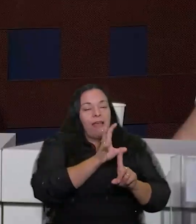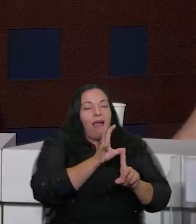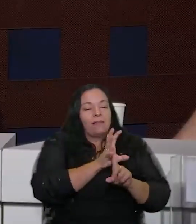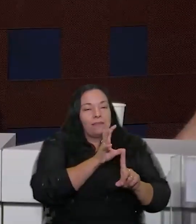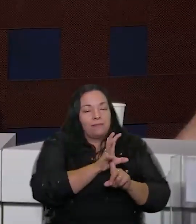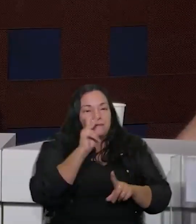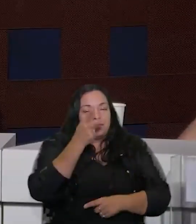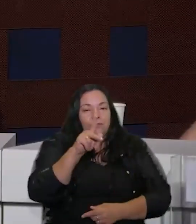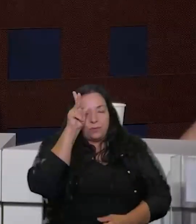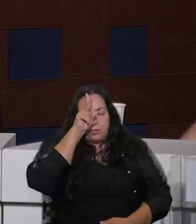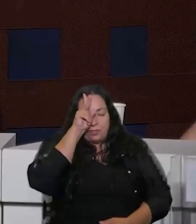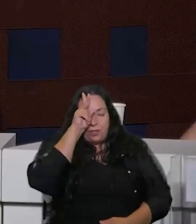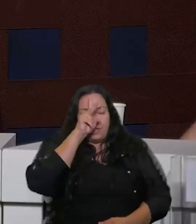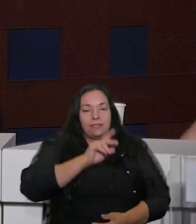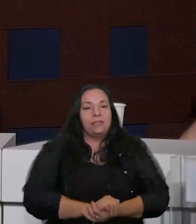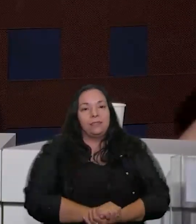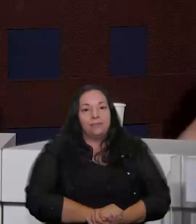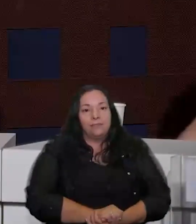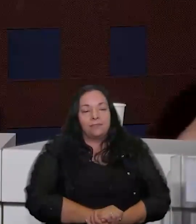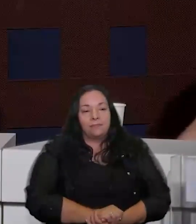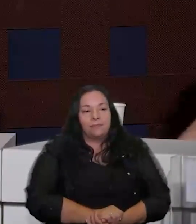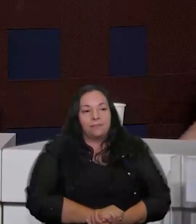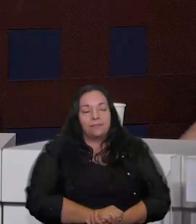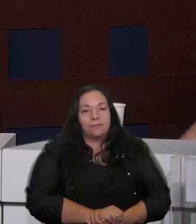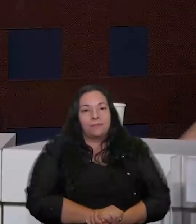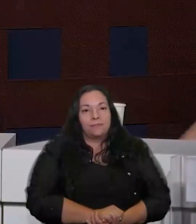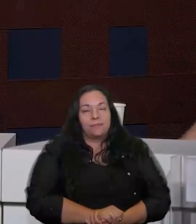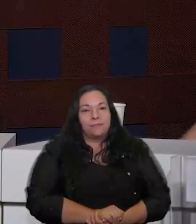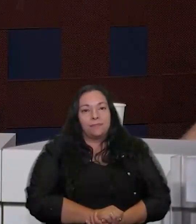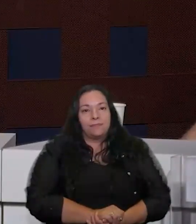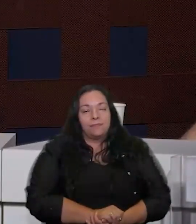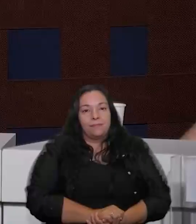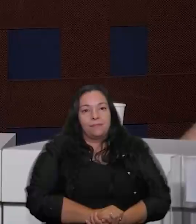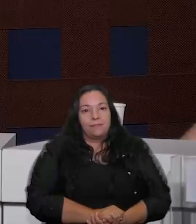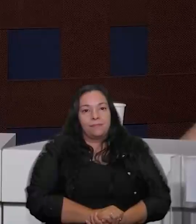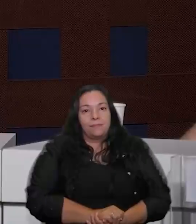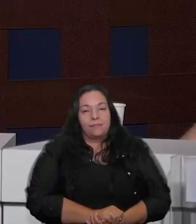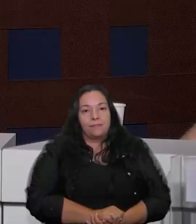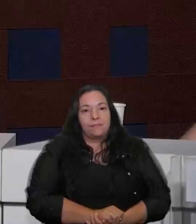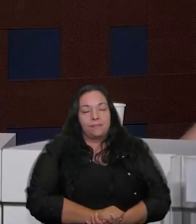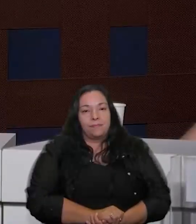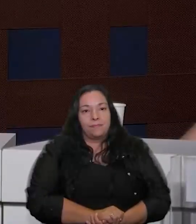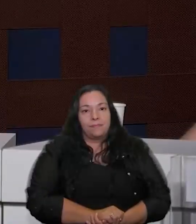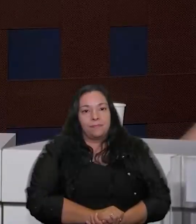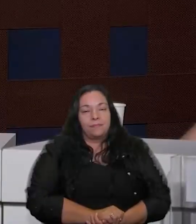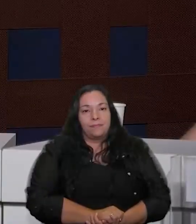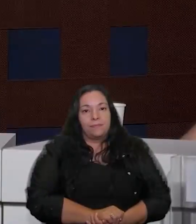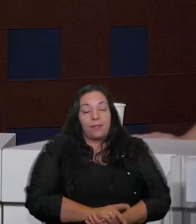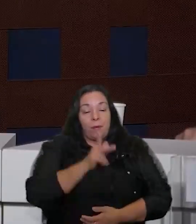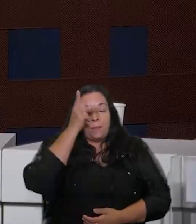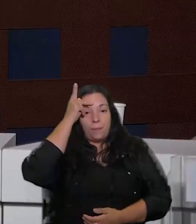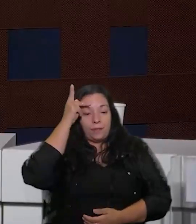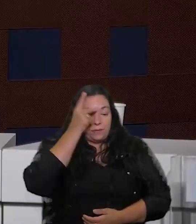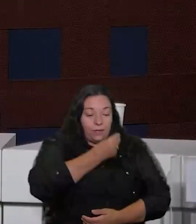por suas histórias e sua presença, e isso, né, ser uma pessoa que viveu